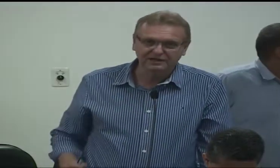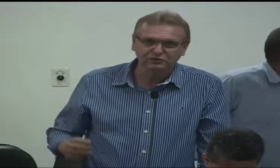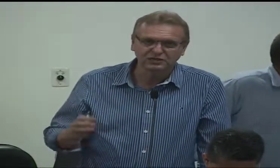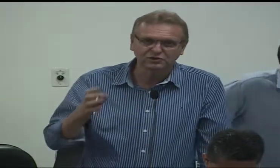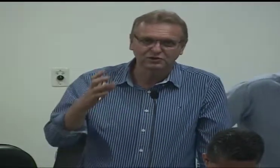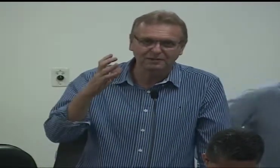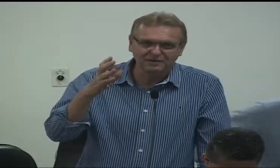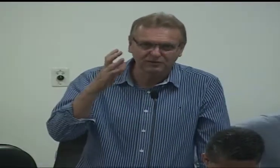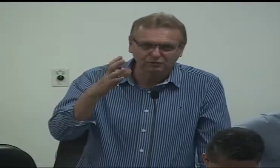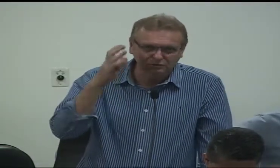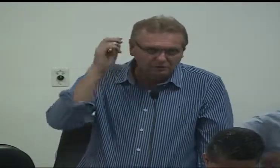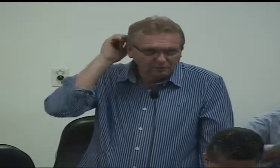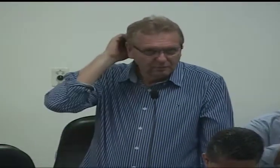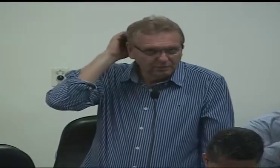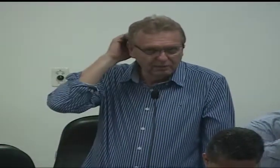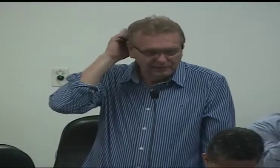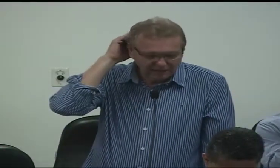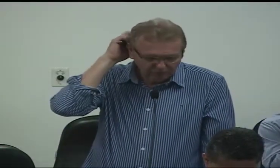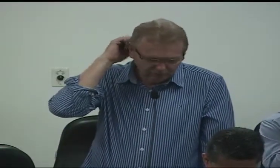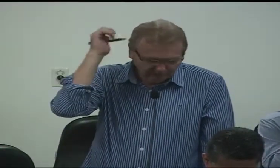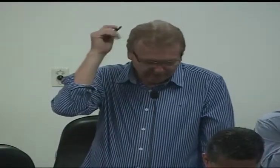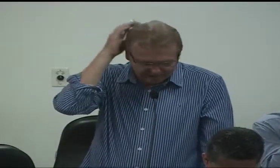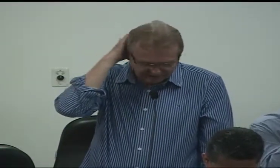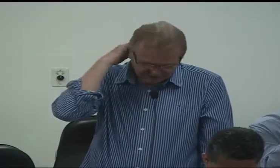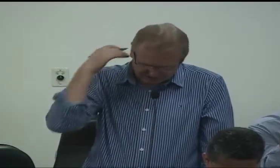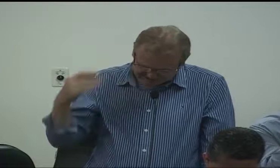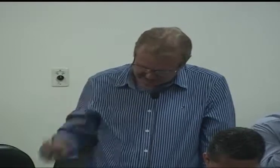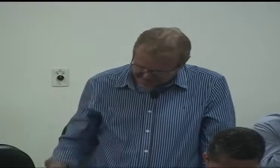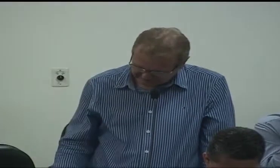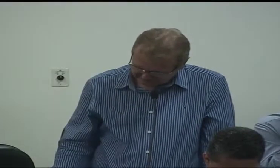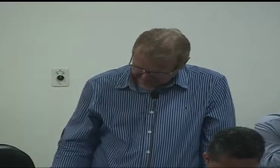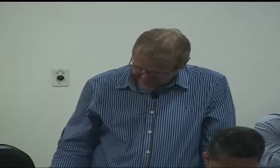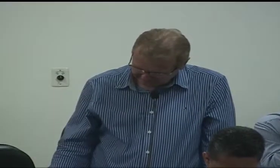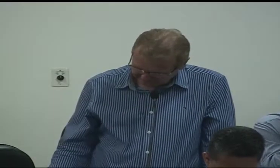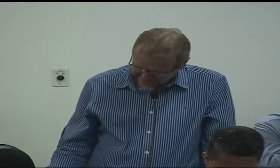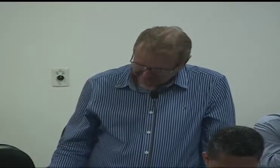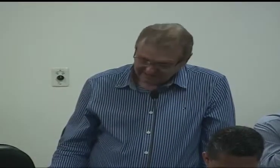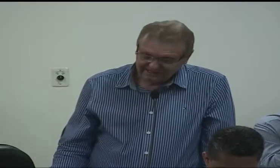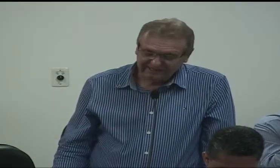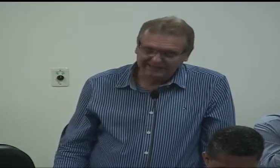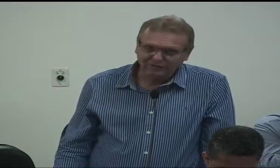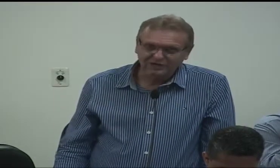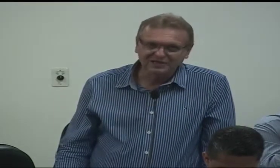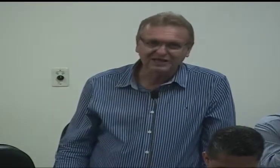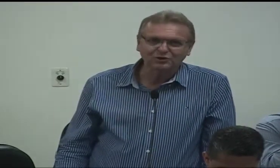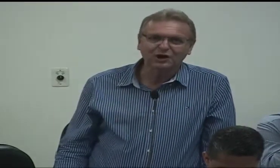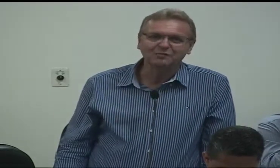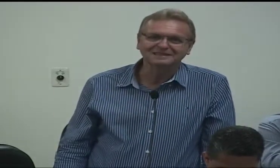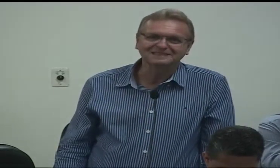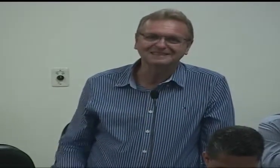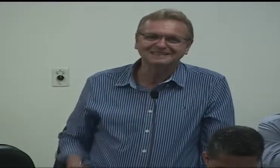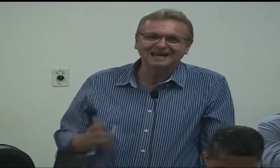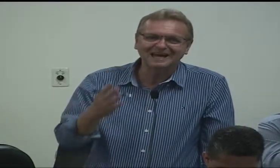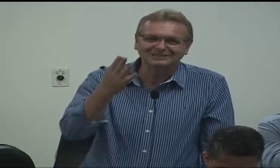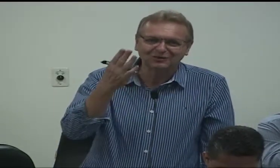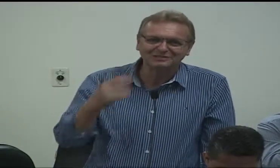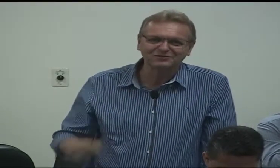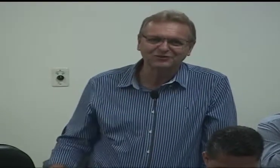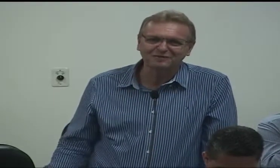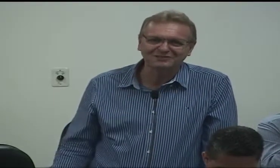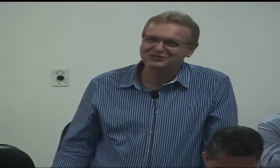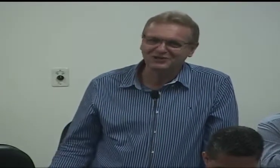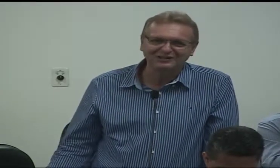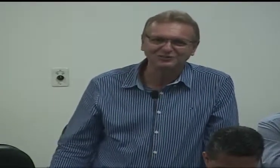na frente do estacionamento do Banco Itaú, da Praça Luciano Esteves. E quando a gente queria trocar umas ideias,